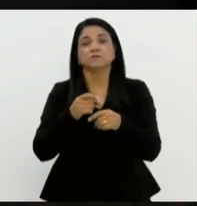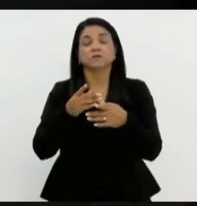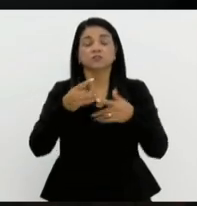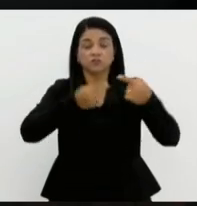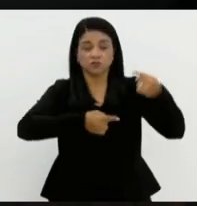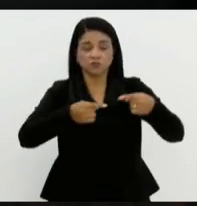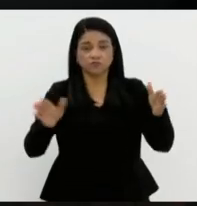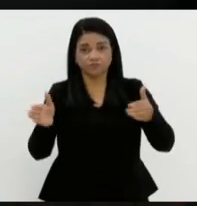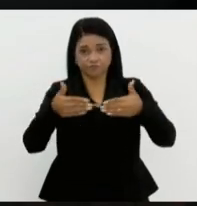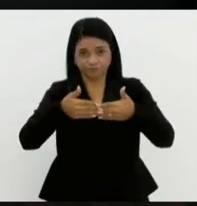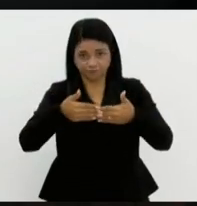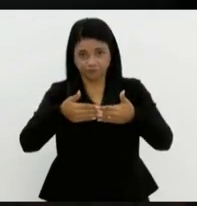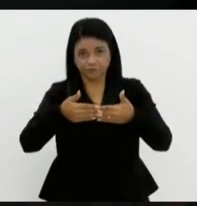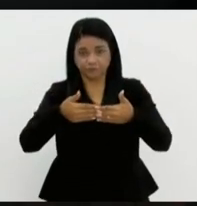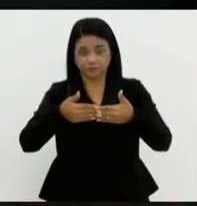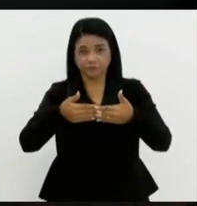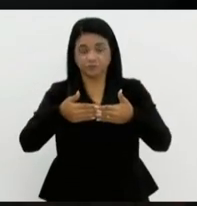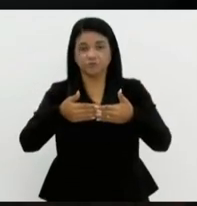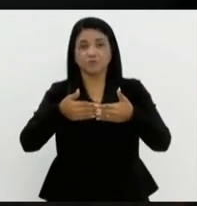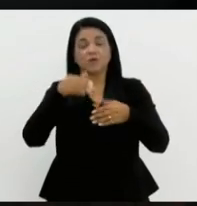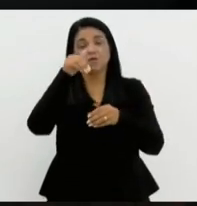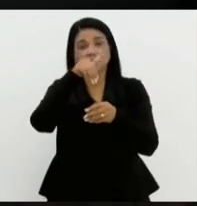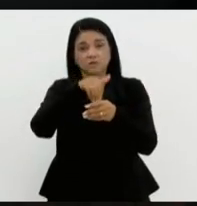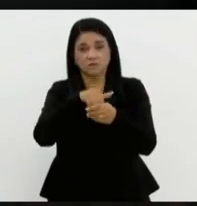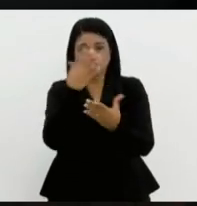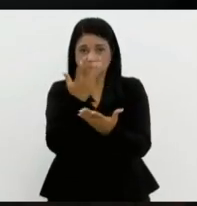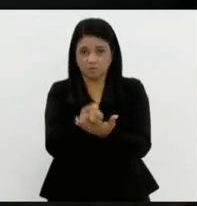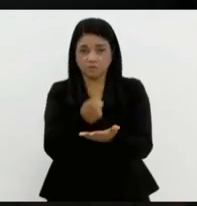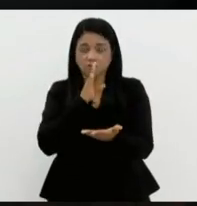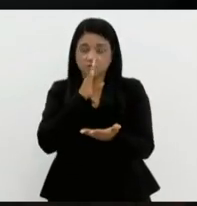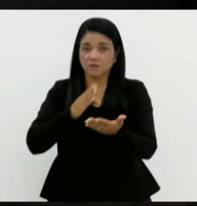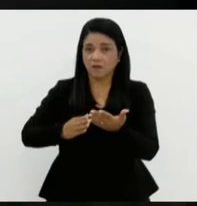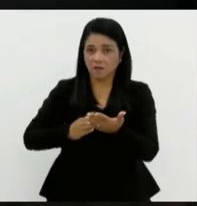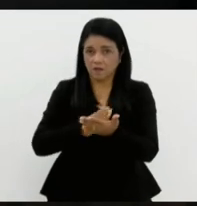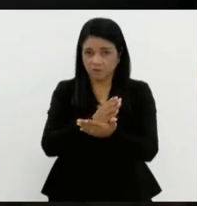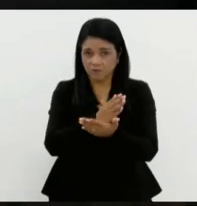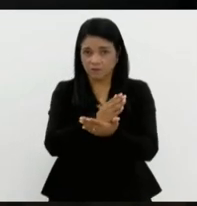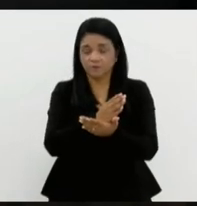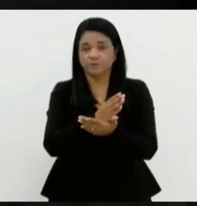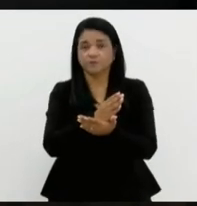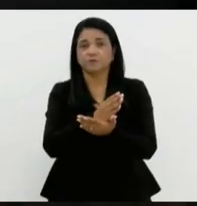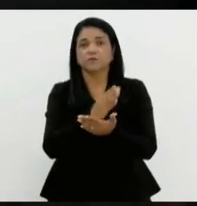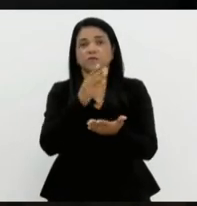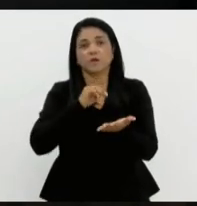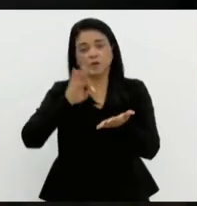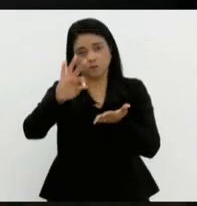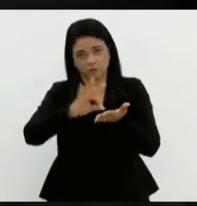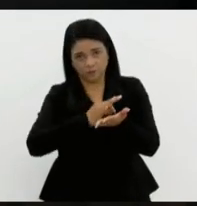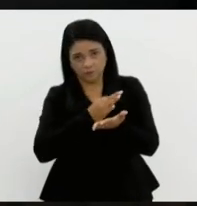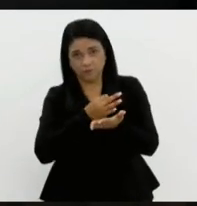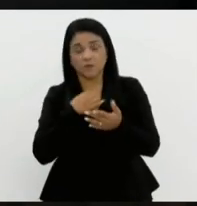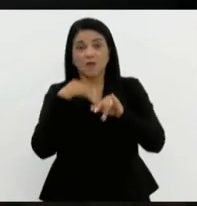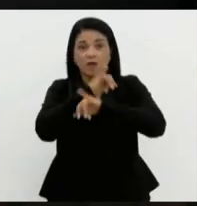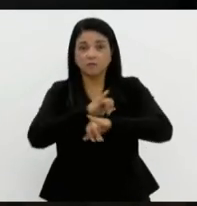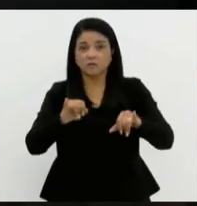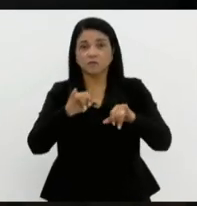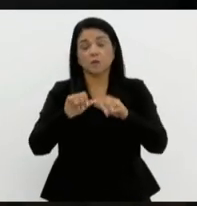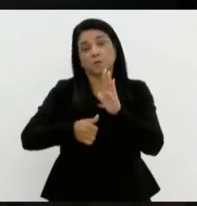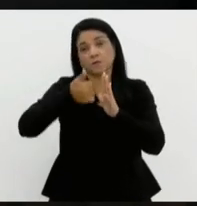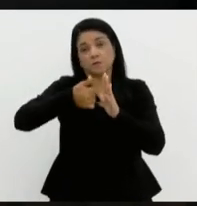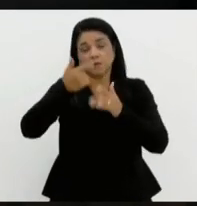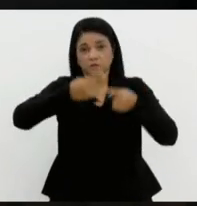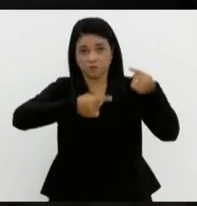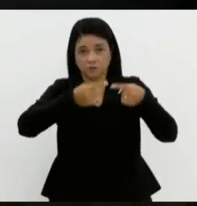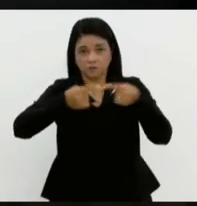queira discutir, encerrada a discussão. Em votação. Senhores que aprovam, permaneçam como estão. Aprovado, vai autógrafo. Anuncio, em primeira